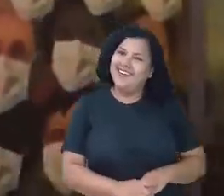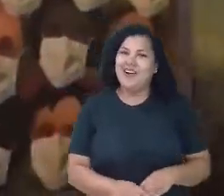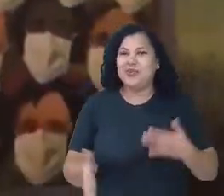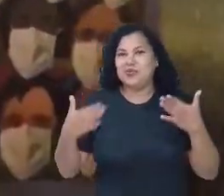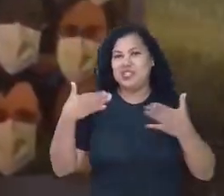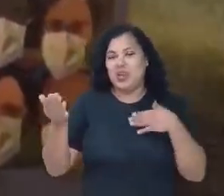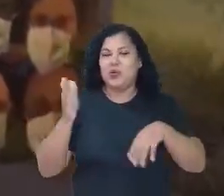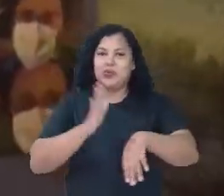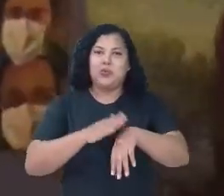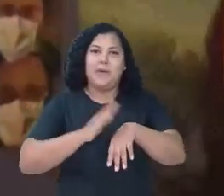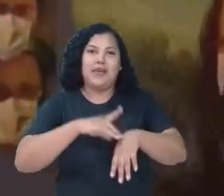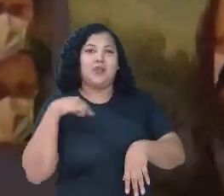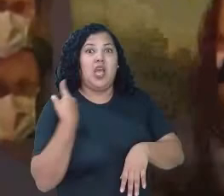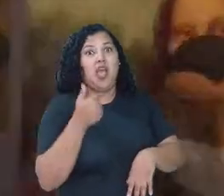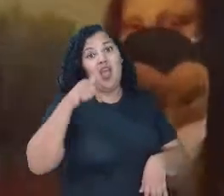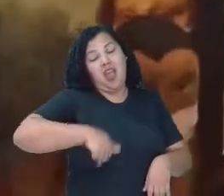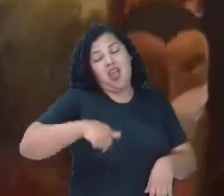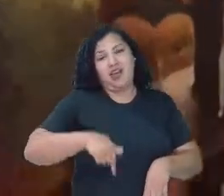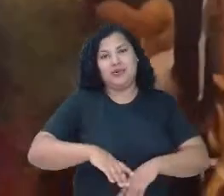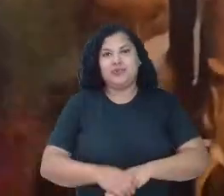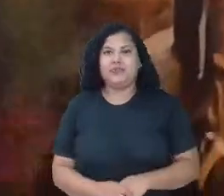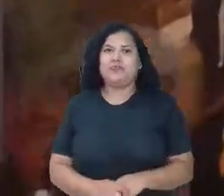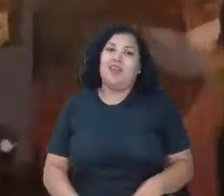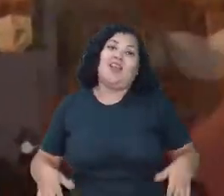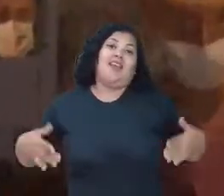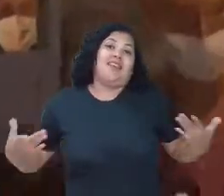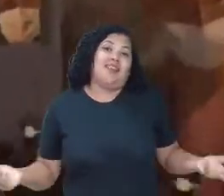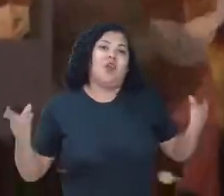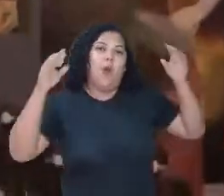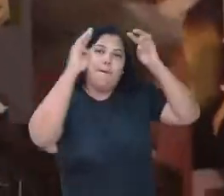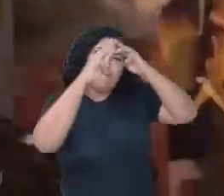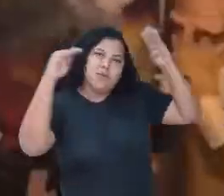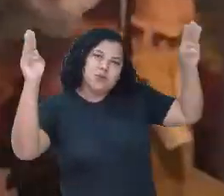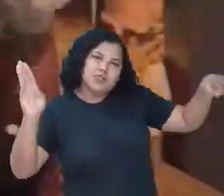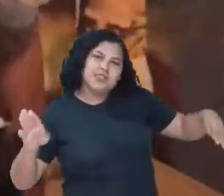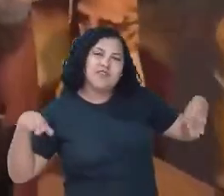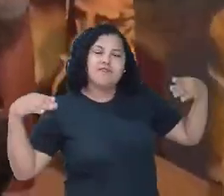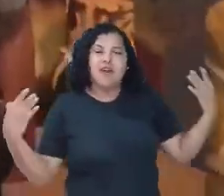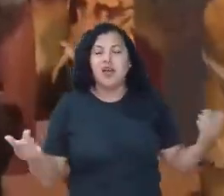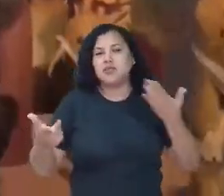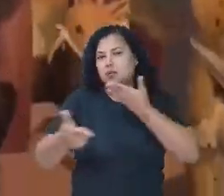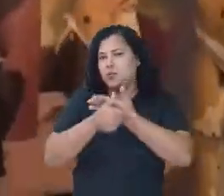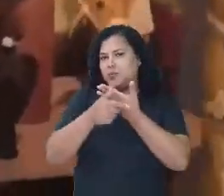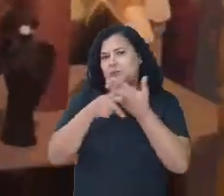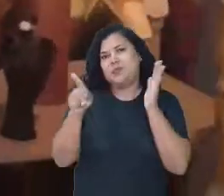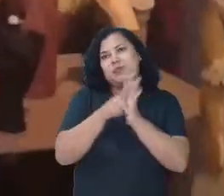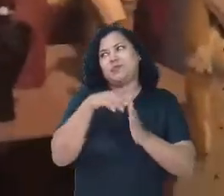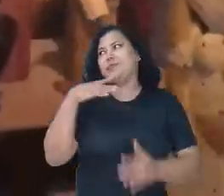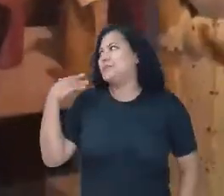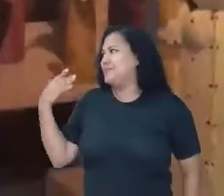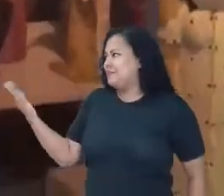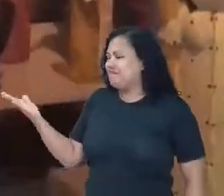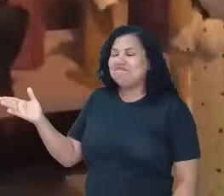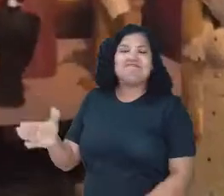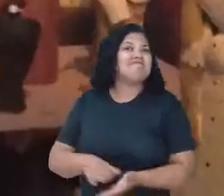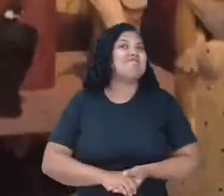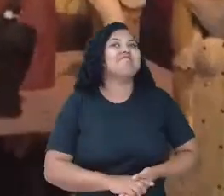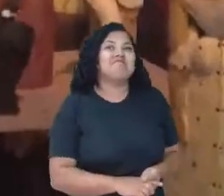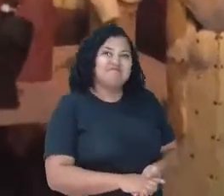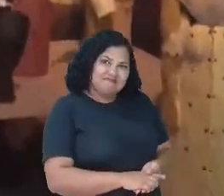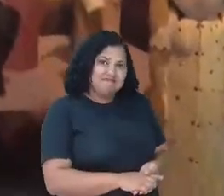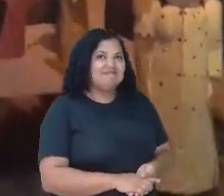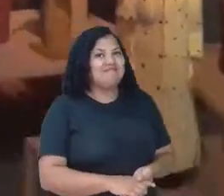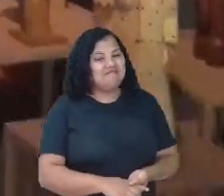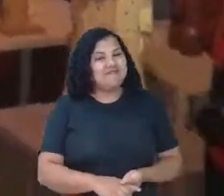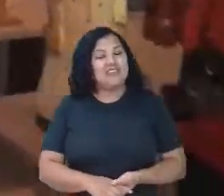nosso tempo, com a nossa época. Que é isso que o museu deve fazer. Esse é um papel do museu. Né? Aquela ideia,